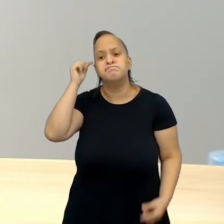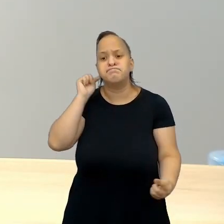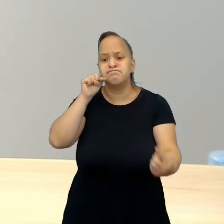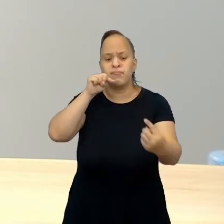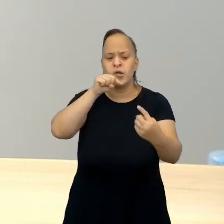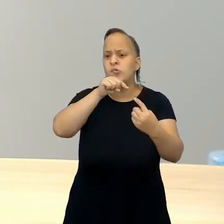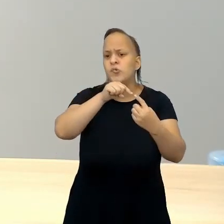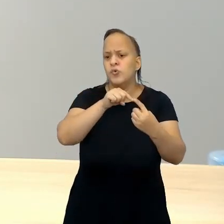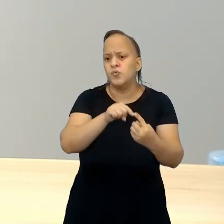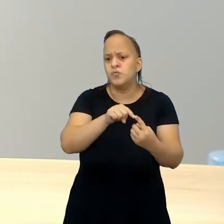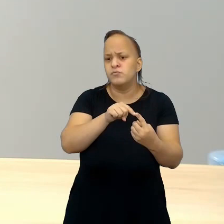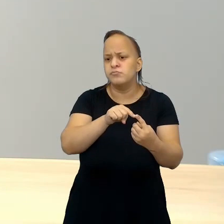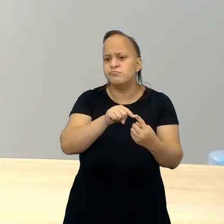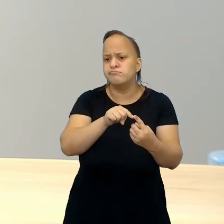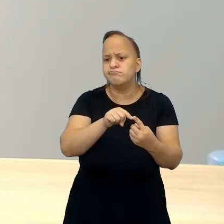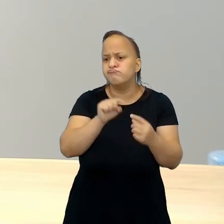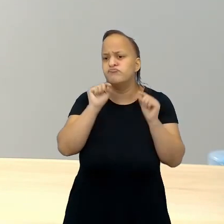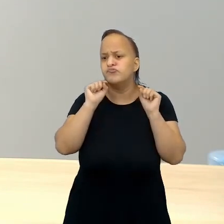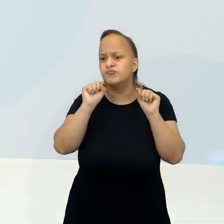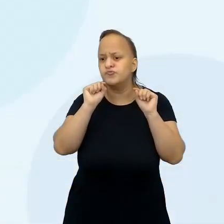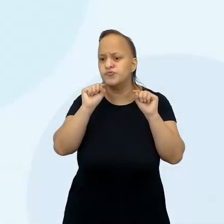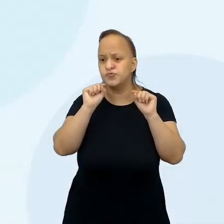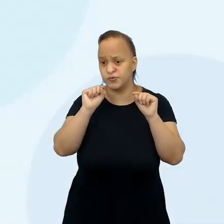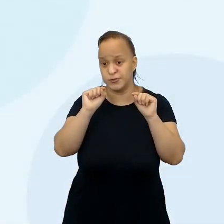serve exatamente o diário de bordo.